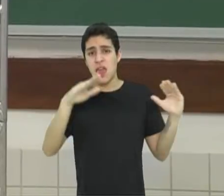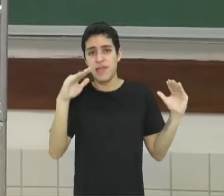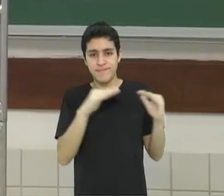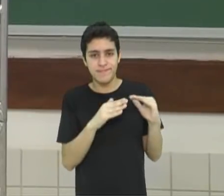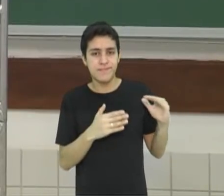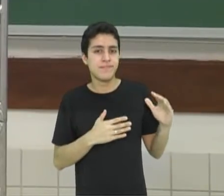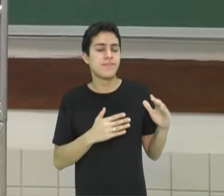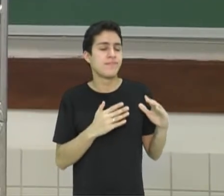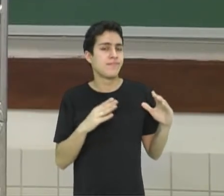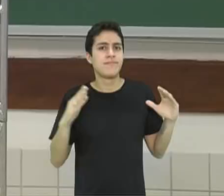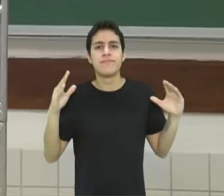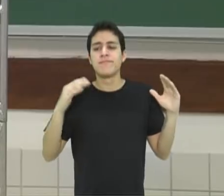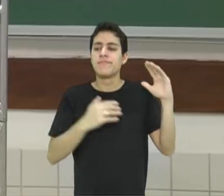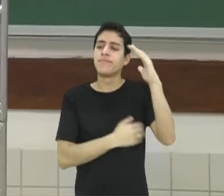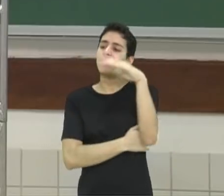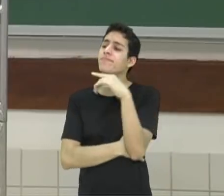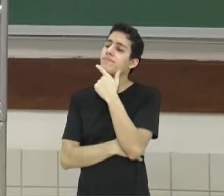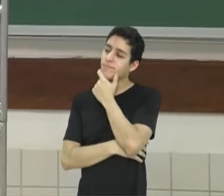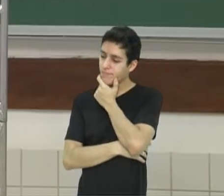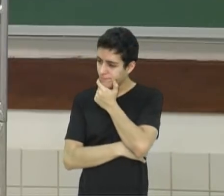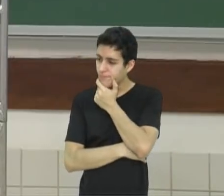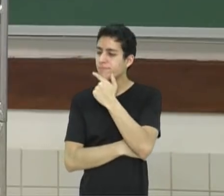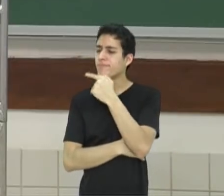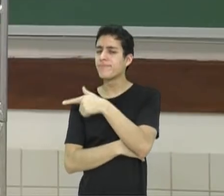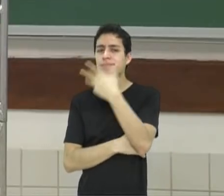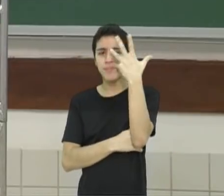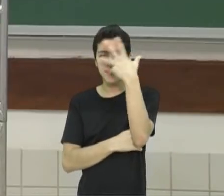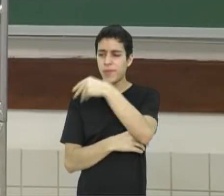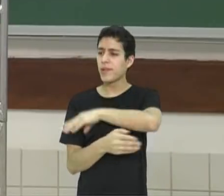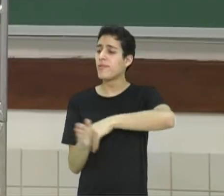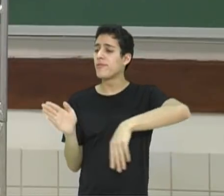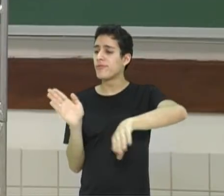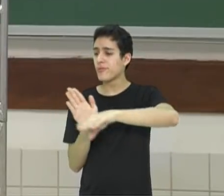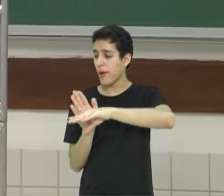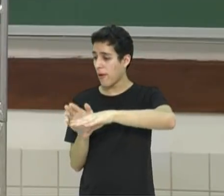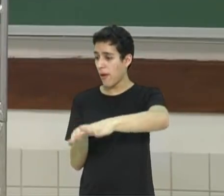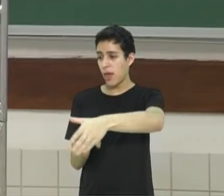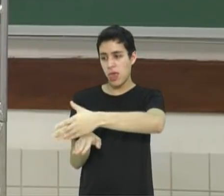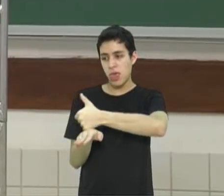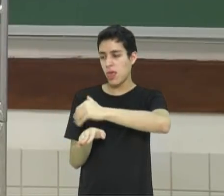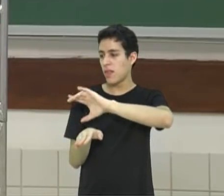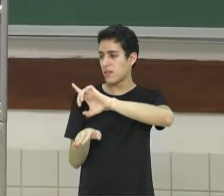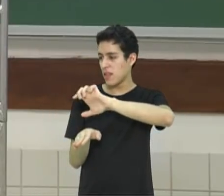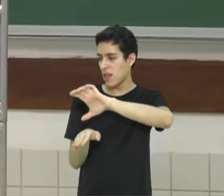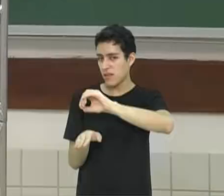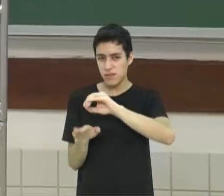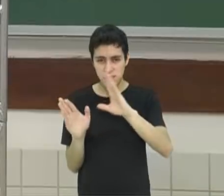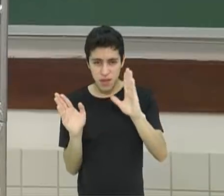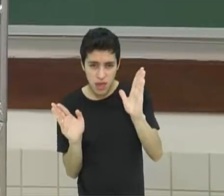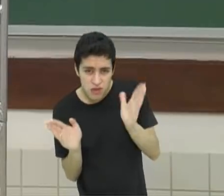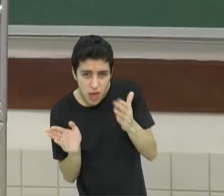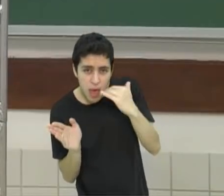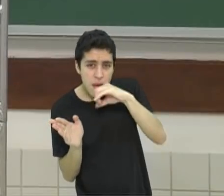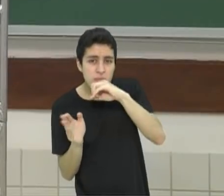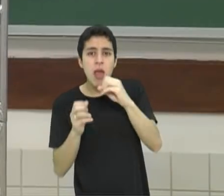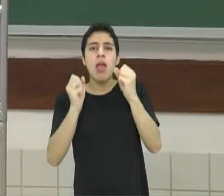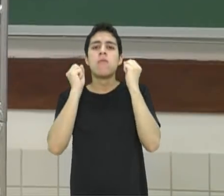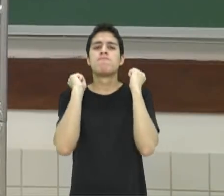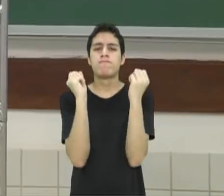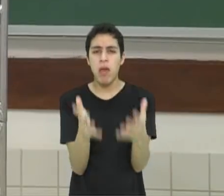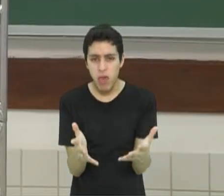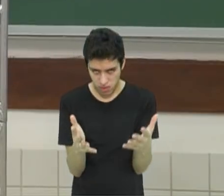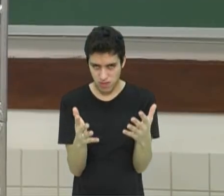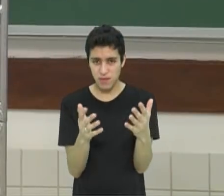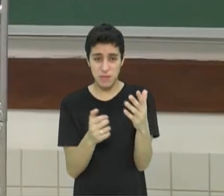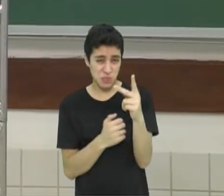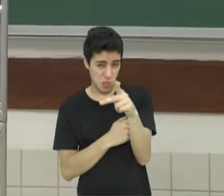disse assim: bonito seu fulano, chegou cedo. Sua mãe já disse isso para você? Quando ela diz